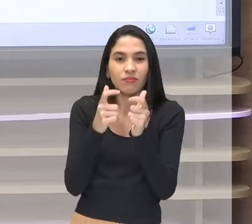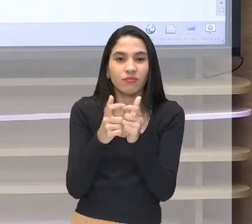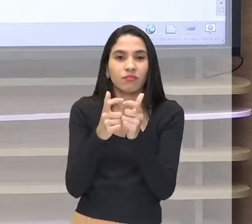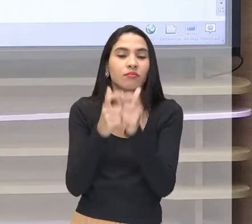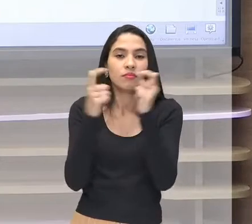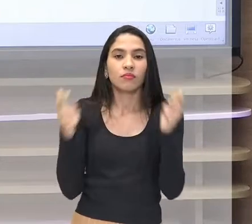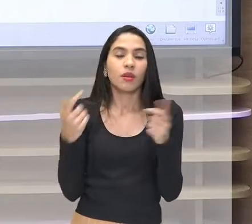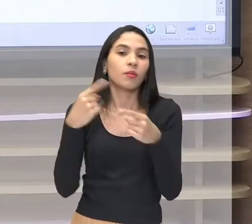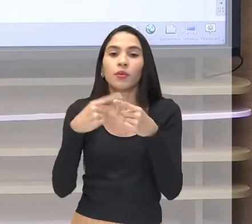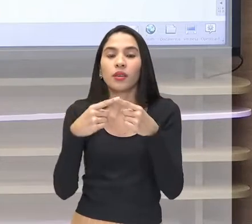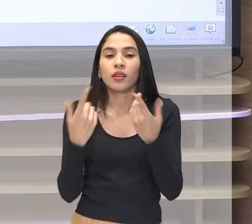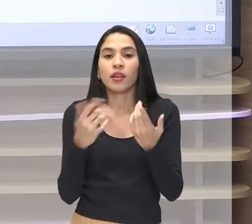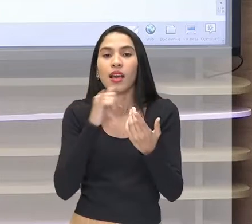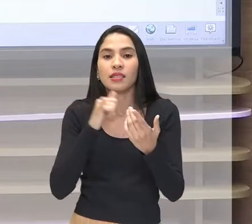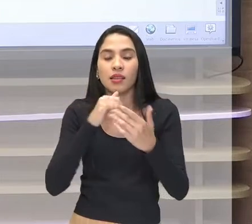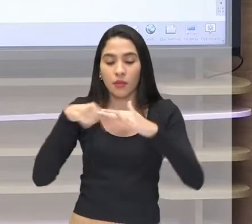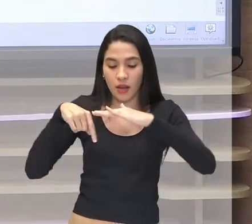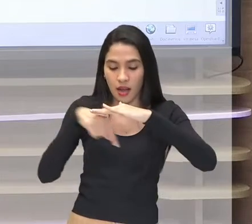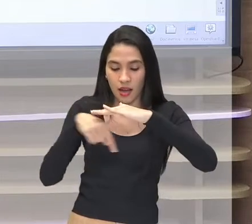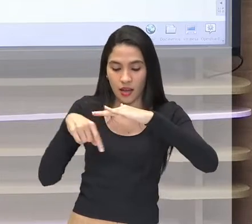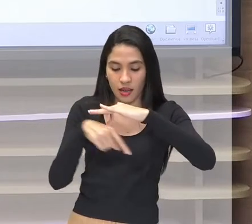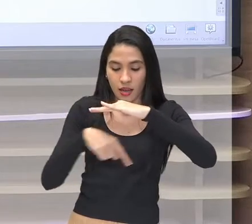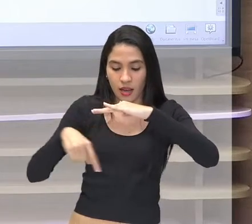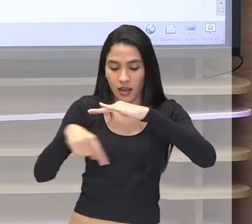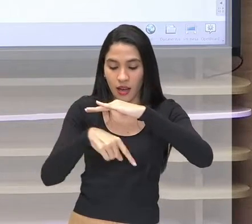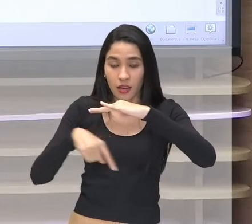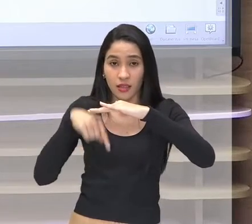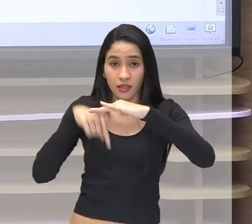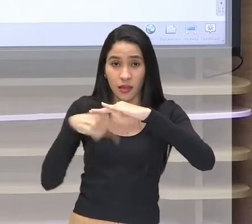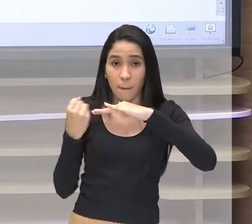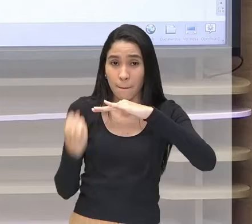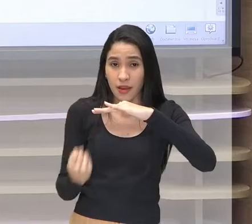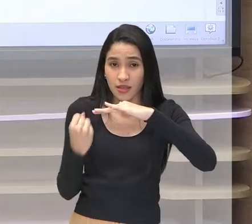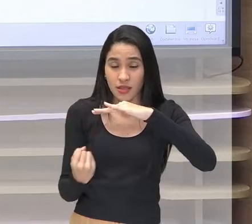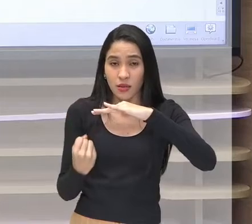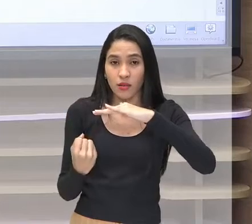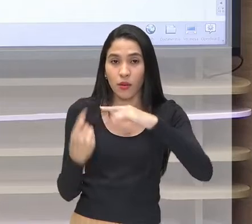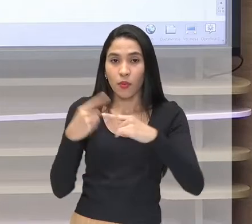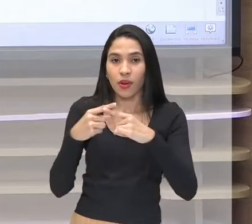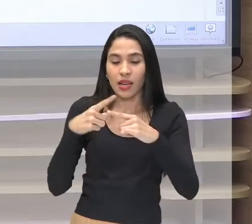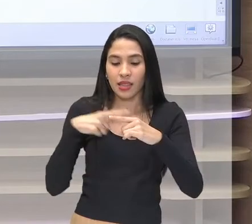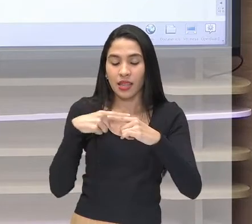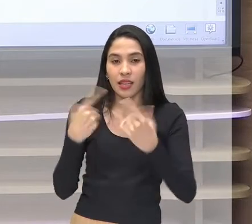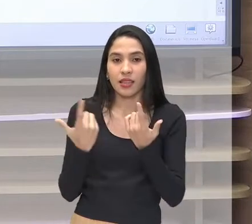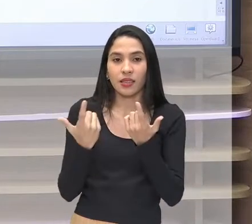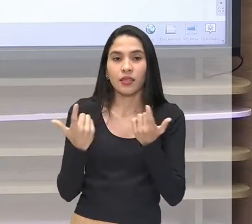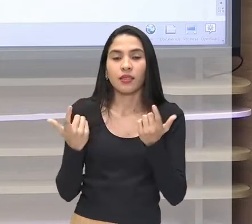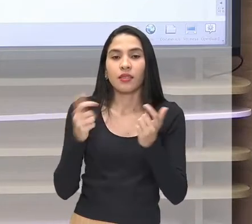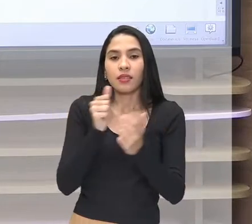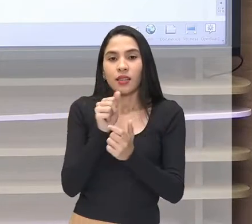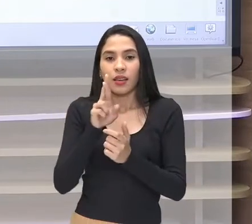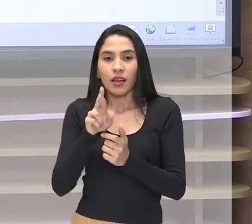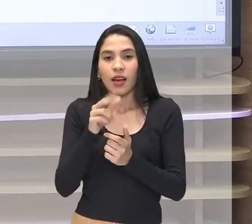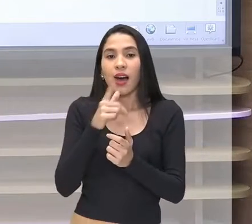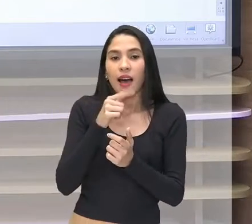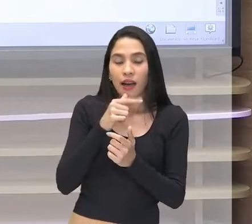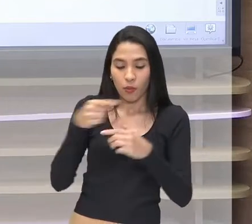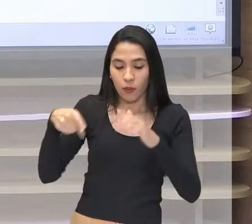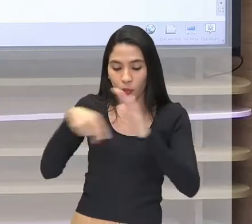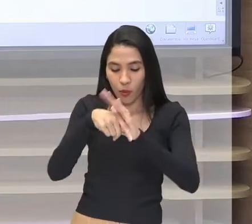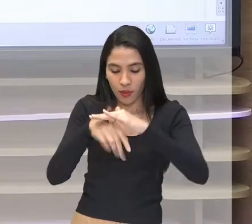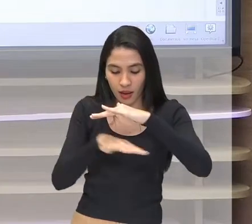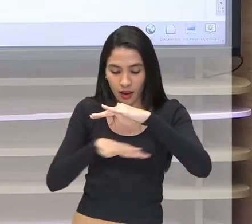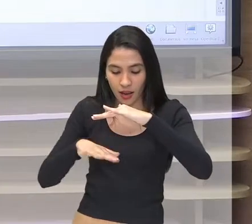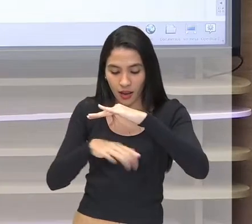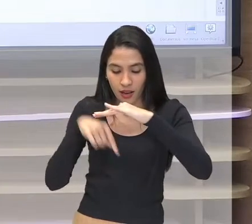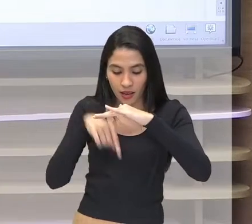que o fundo do mar tem uma pressão muito grande? Porque tem a pressão da água, que é a pressão hidrostática,